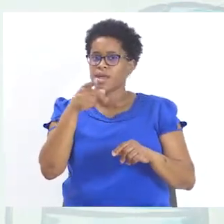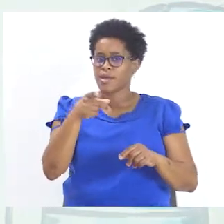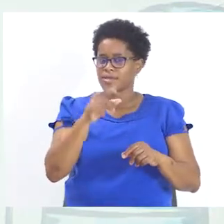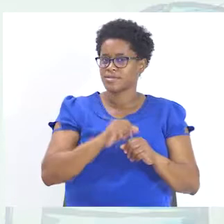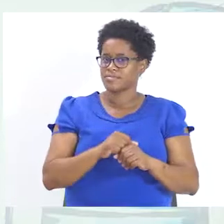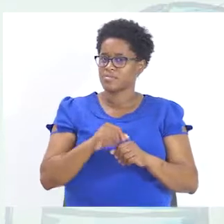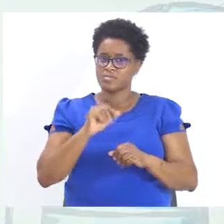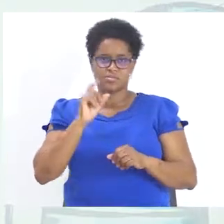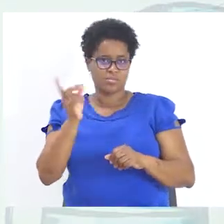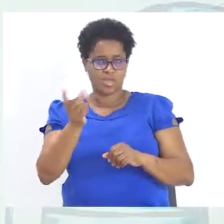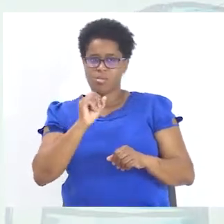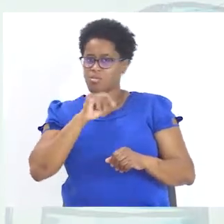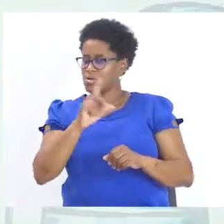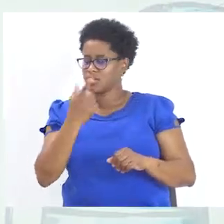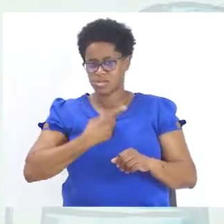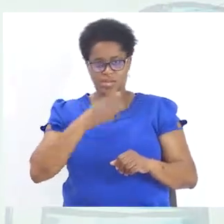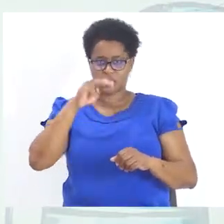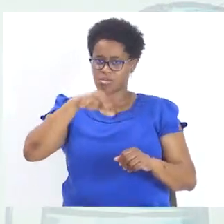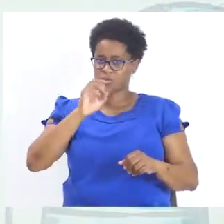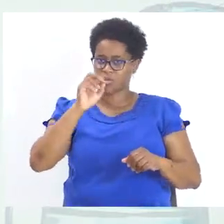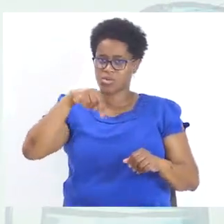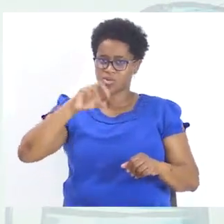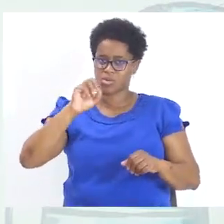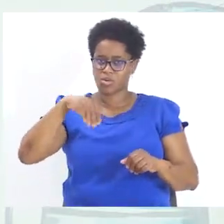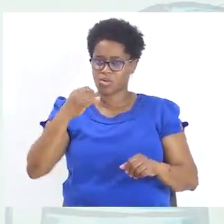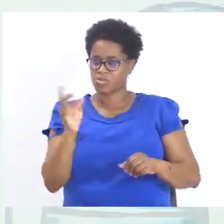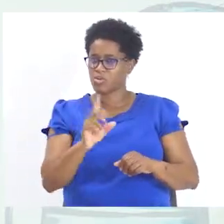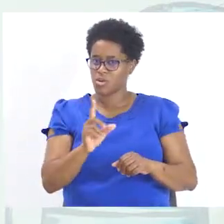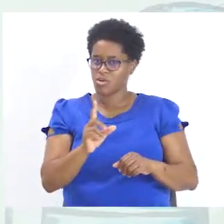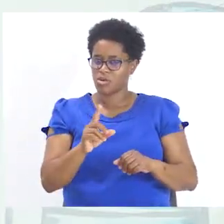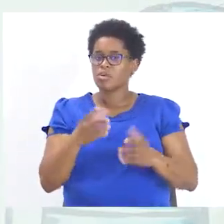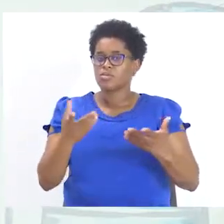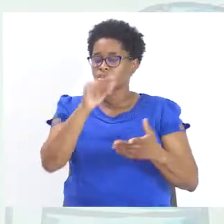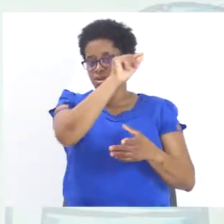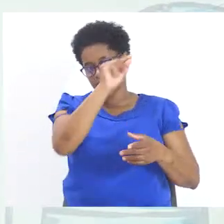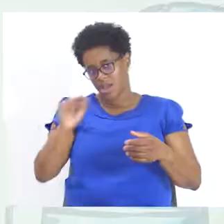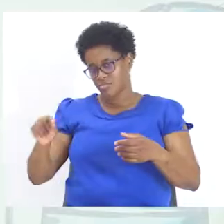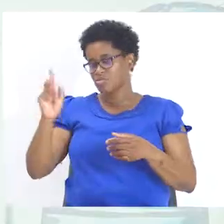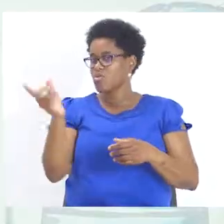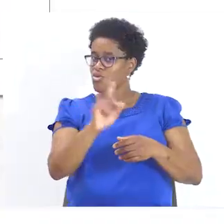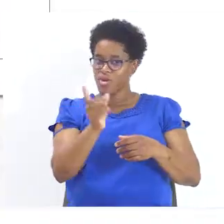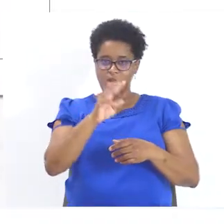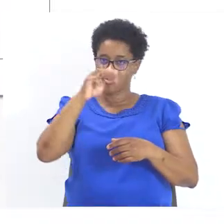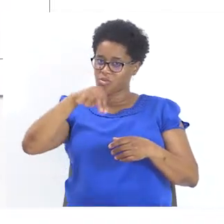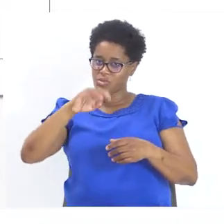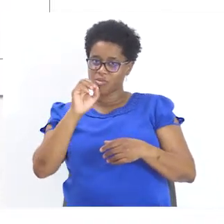essa expressão não é um monômio. Muito bem, por isso ligamos com não monômio.